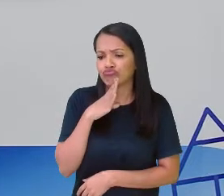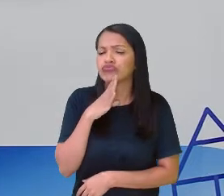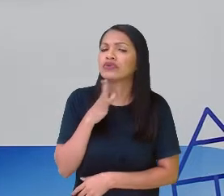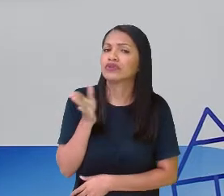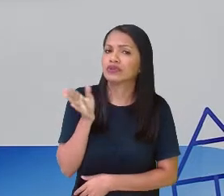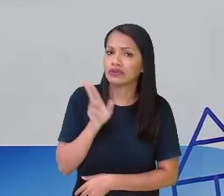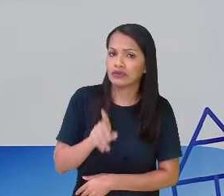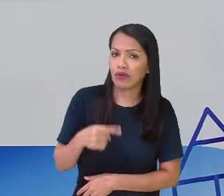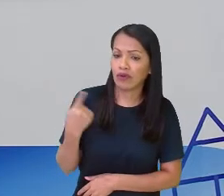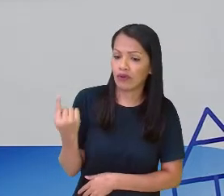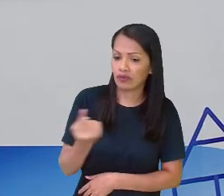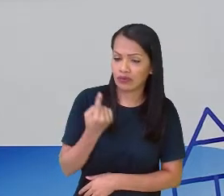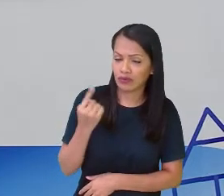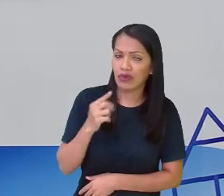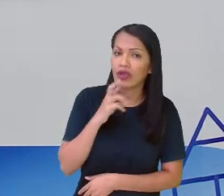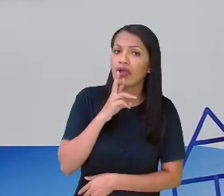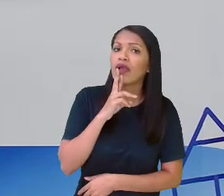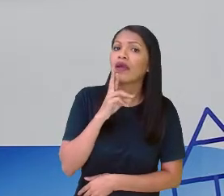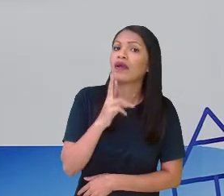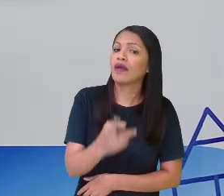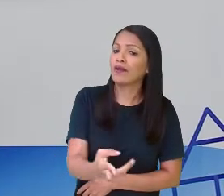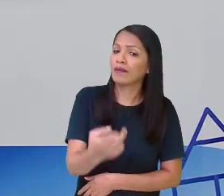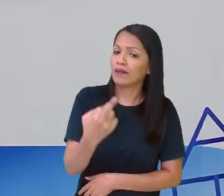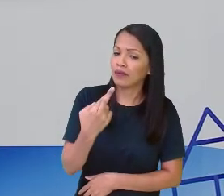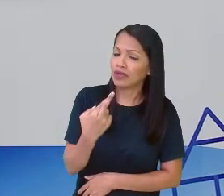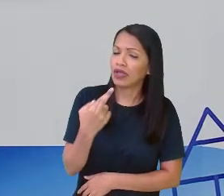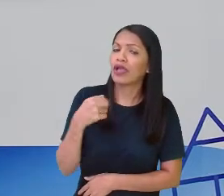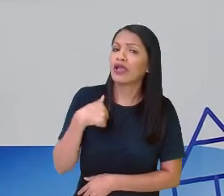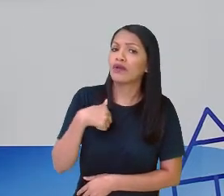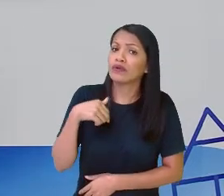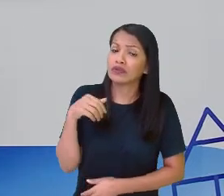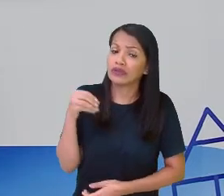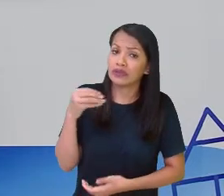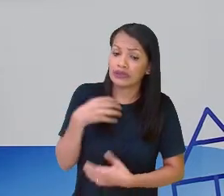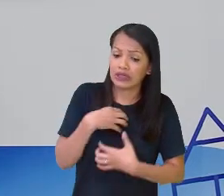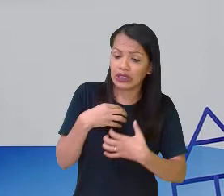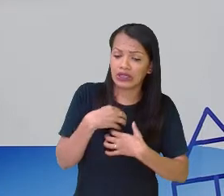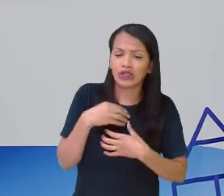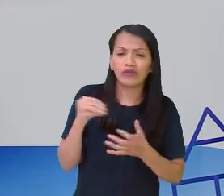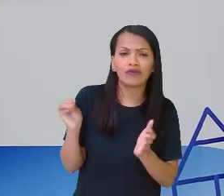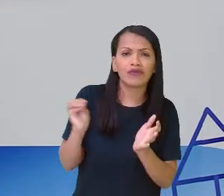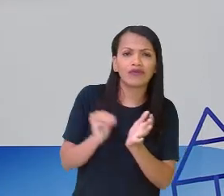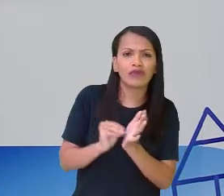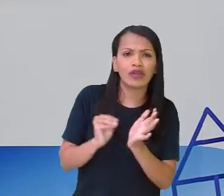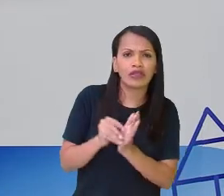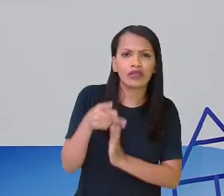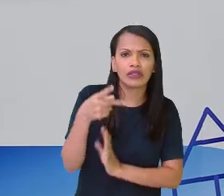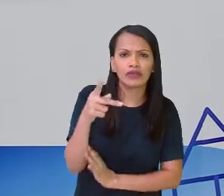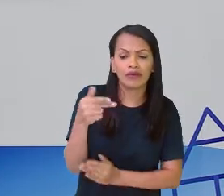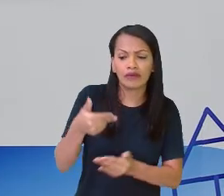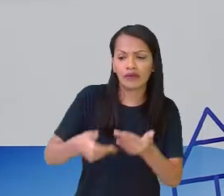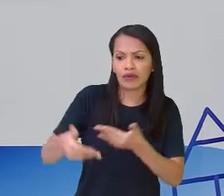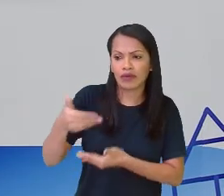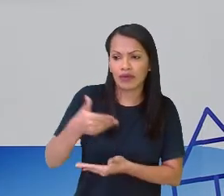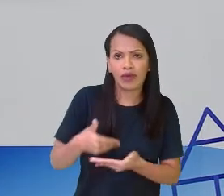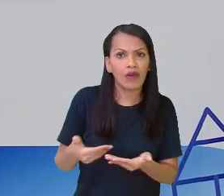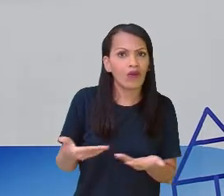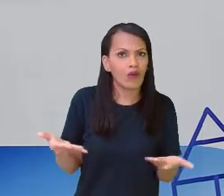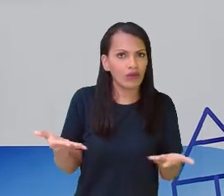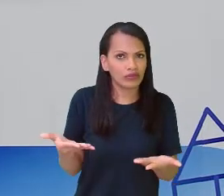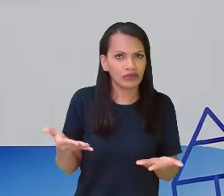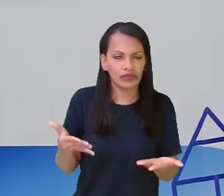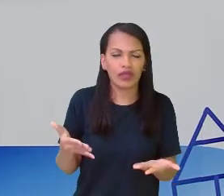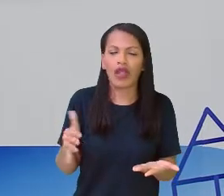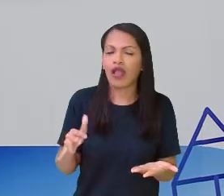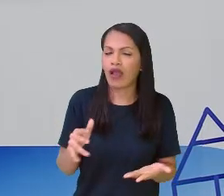responder depois e eu fiquei sentindo falta da sua participação. Hoje eu não quero que isso aconteça. Eu quero